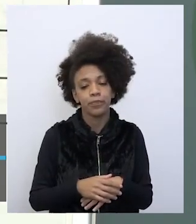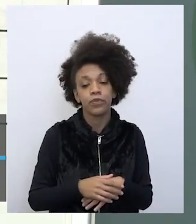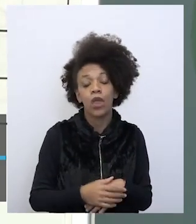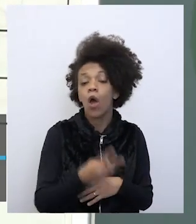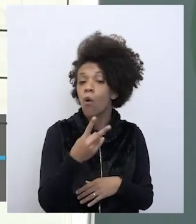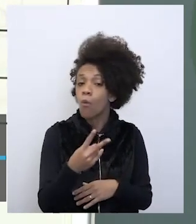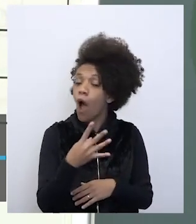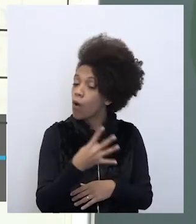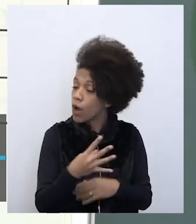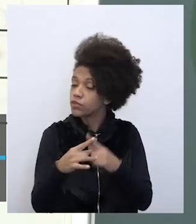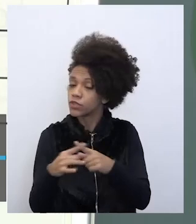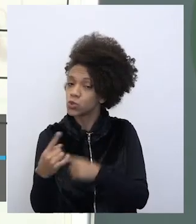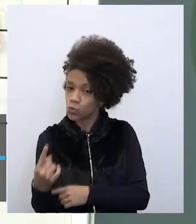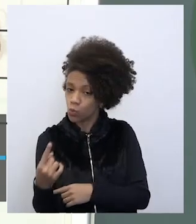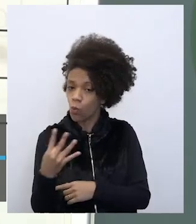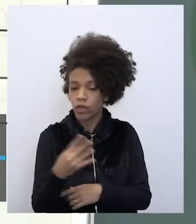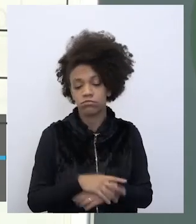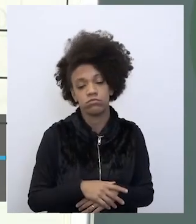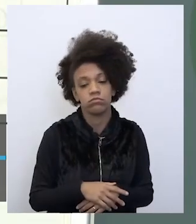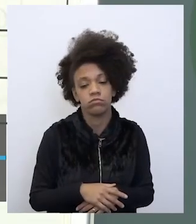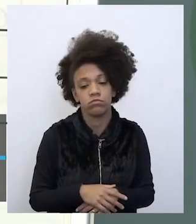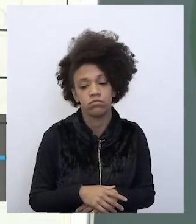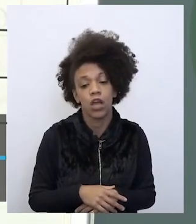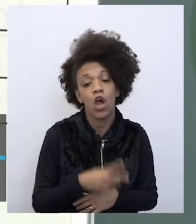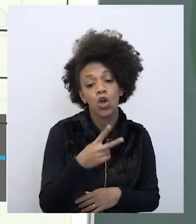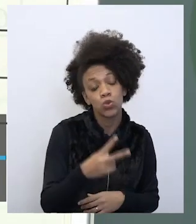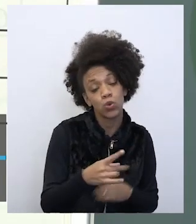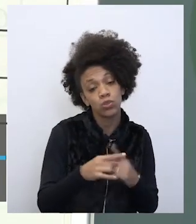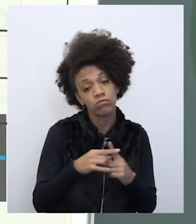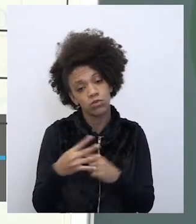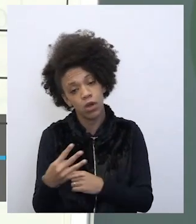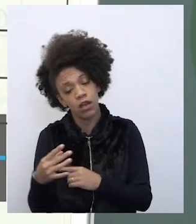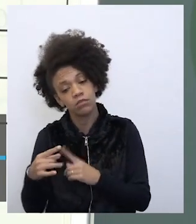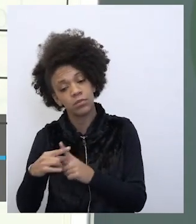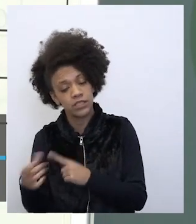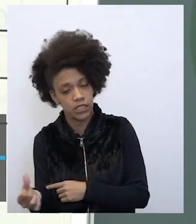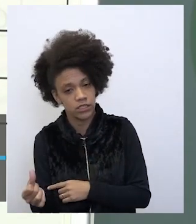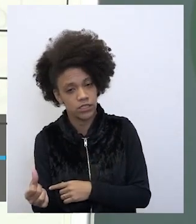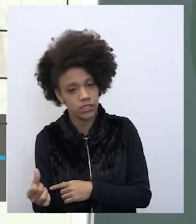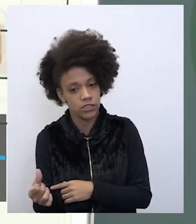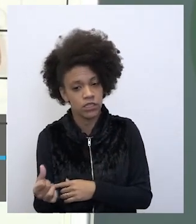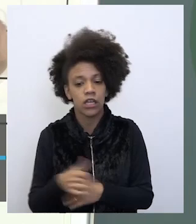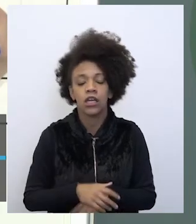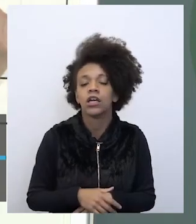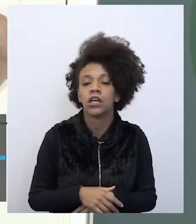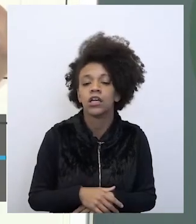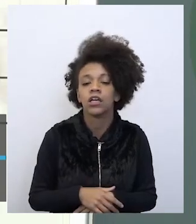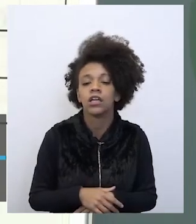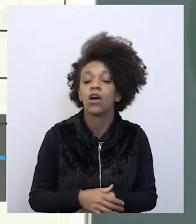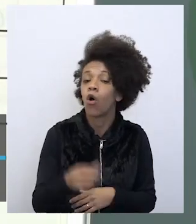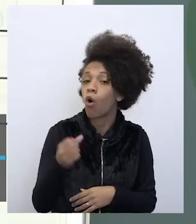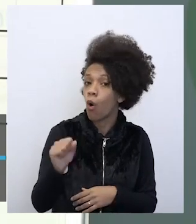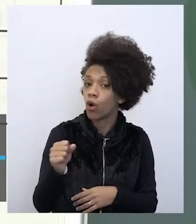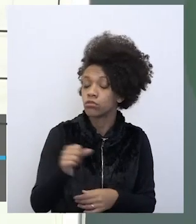1, 4, mais 6. Devo 2, tenho 4, consigo pagar, fico com 2. 2 mais 6,